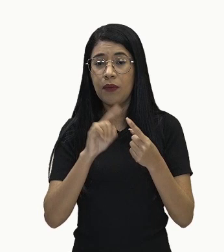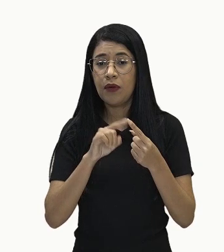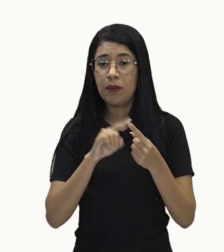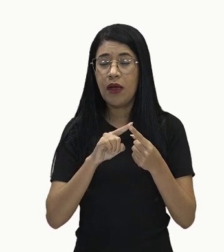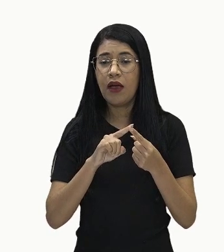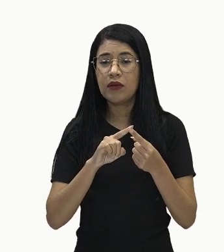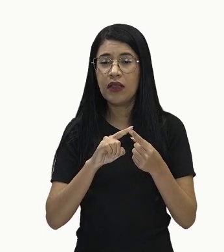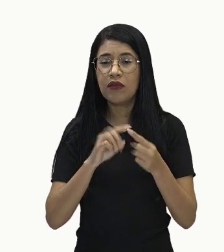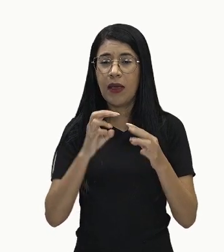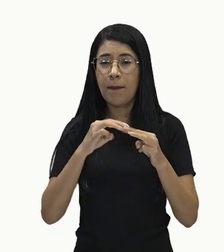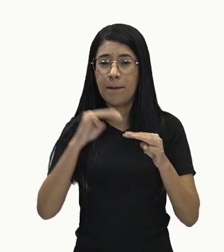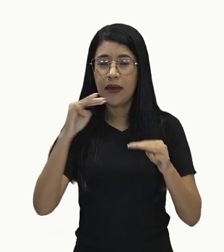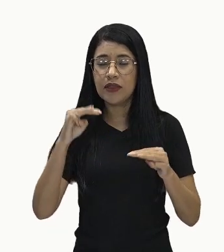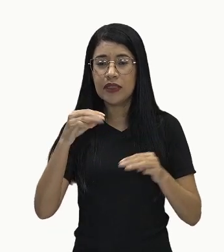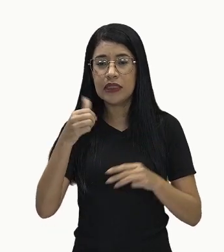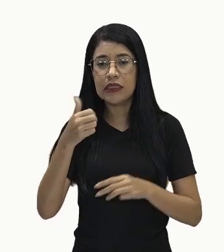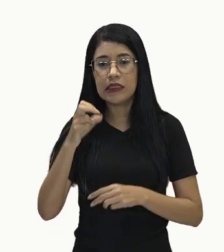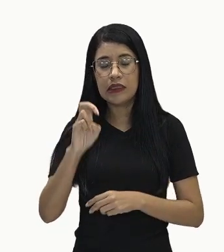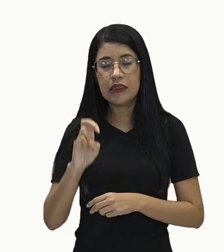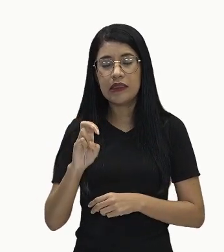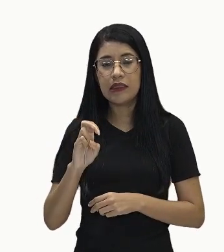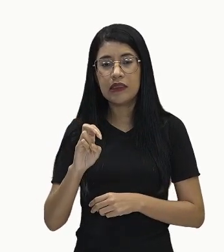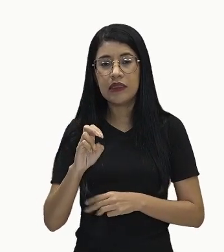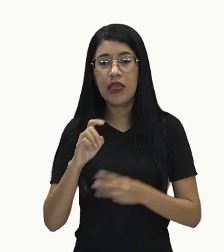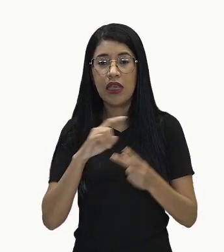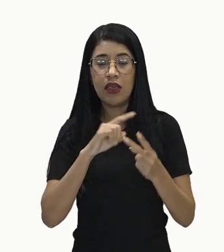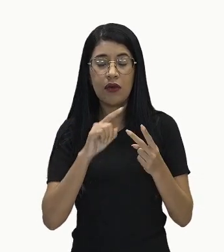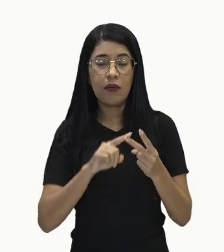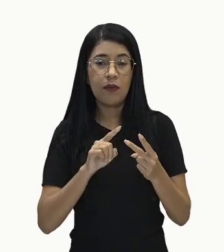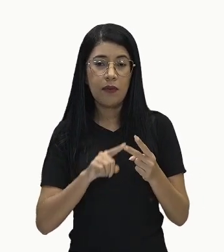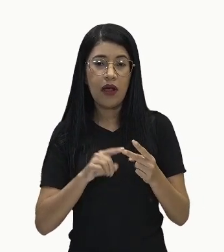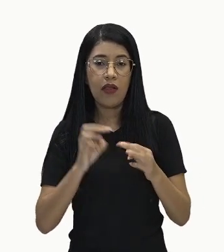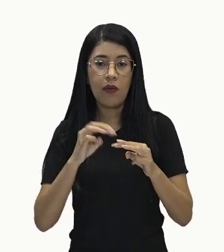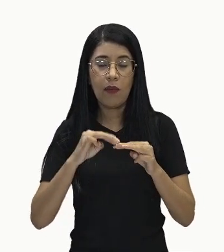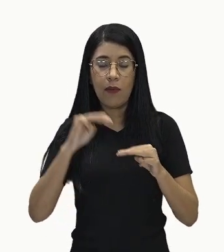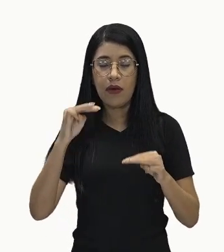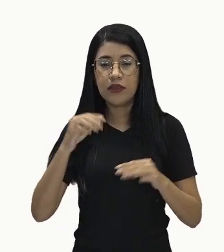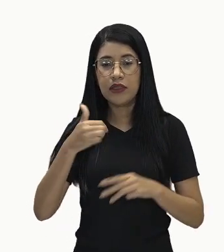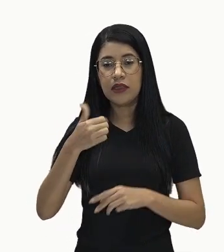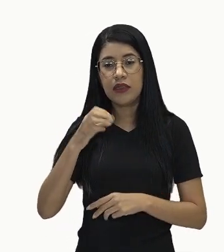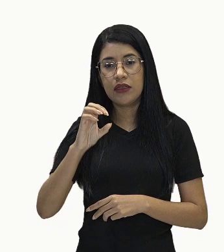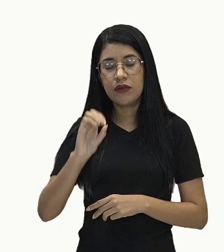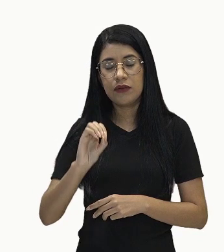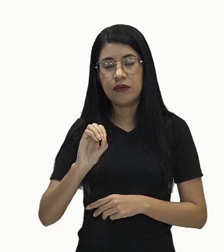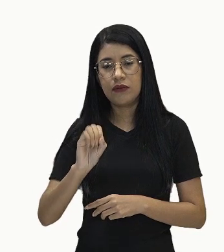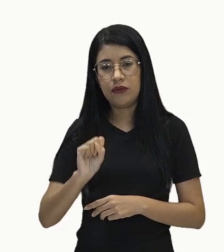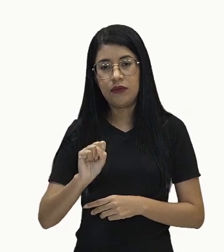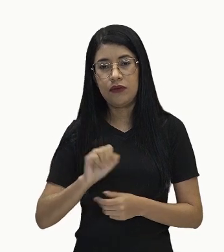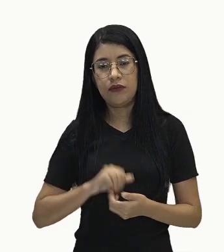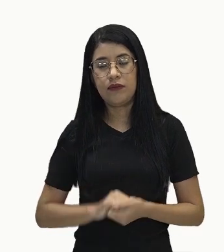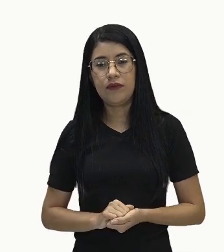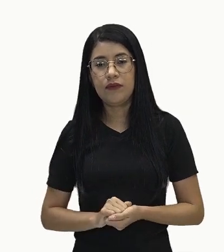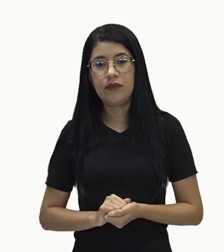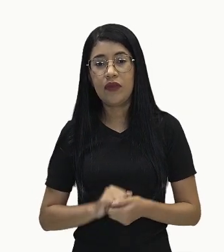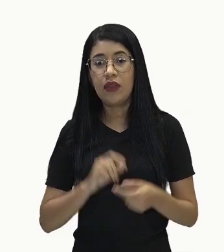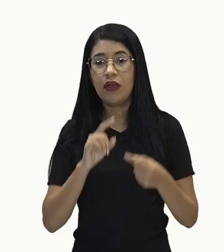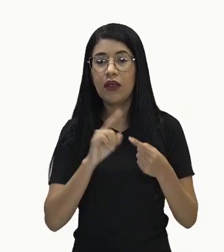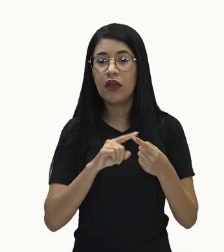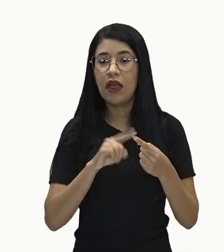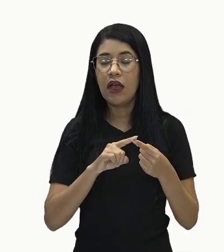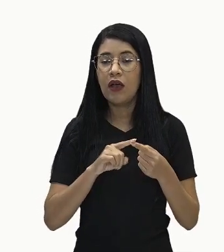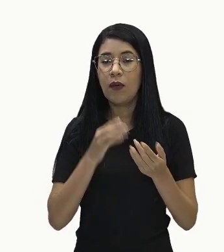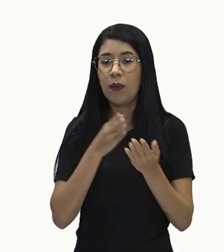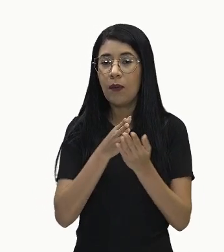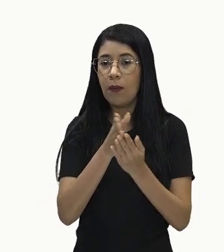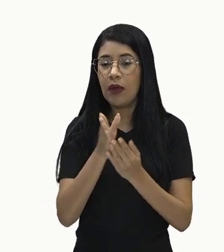estão concorrendo ainda. Aí nós temos o Marco com mediana 15 e o